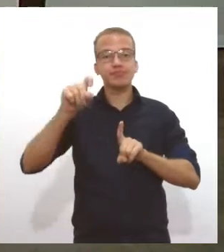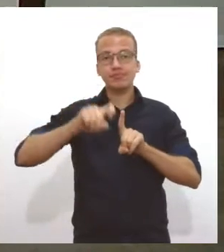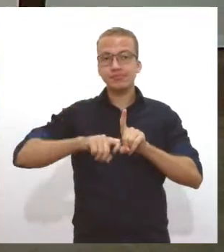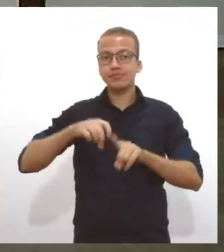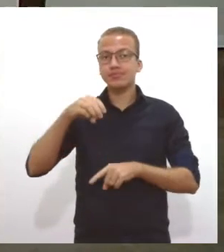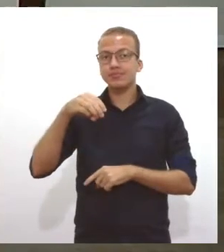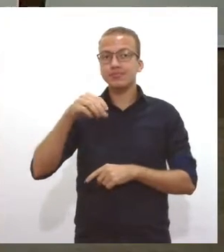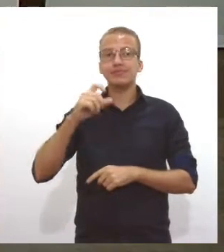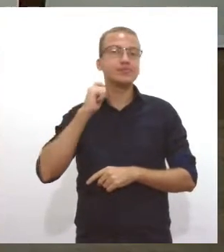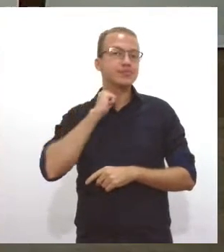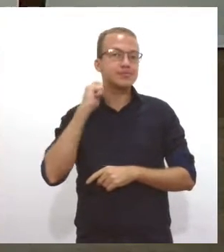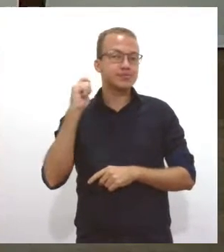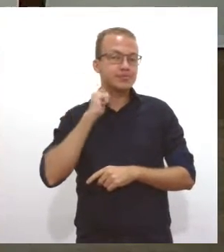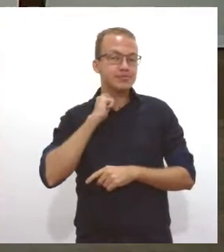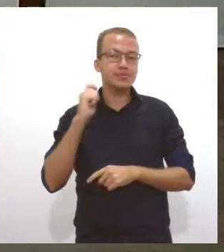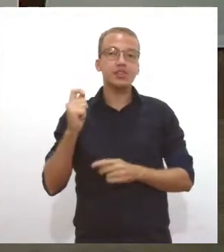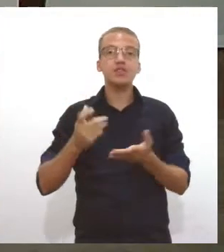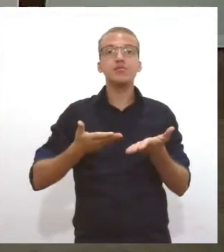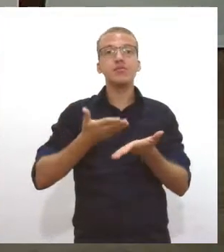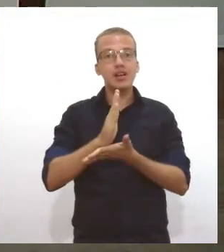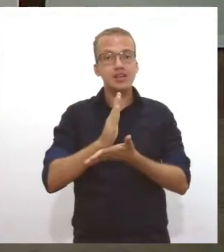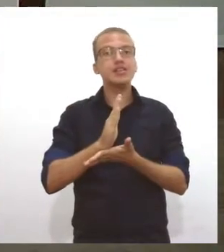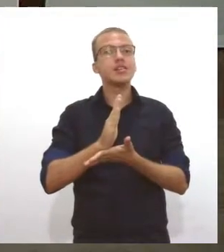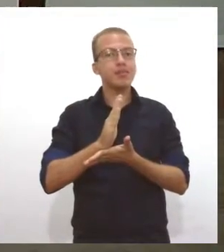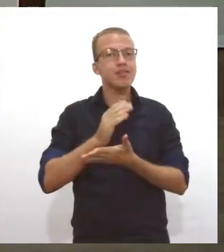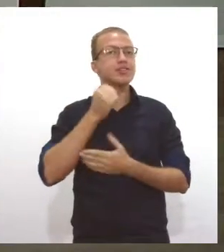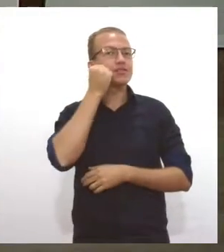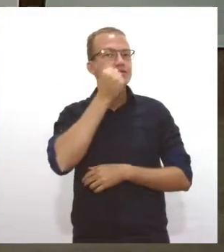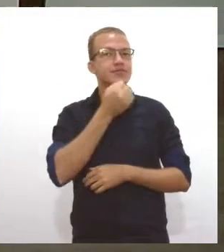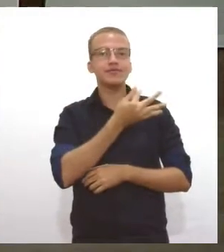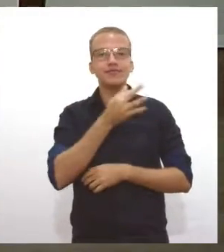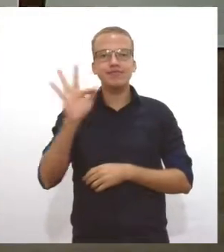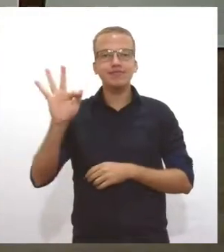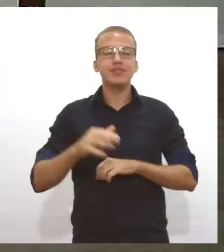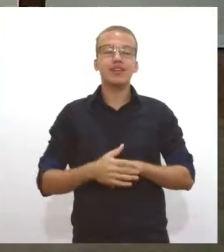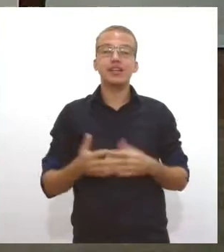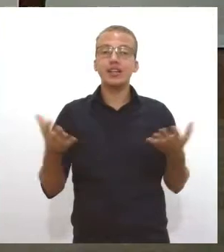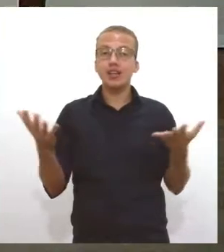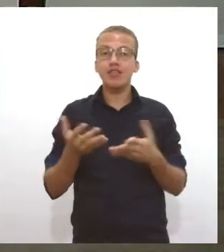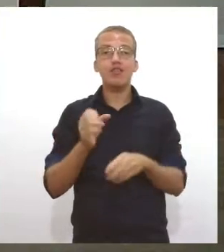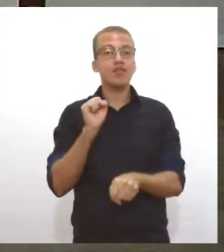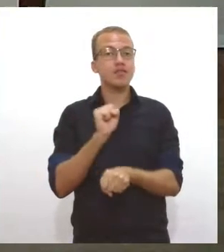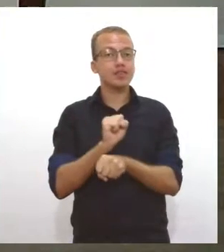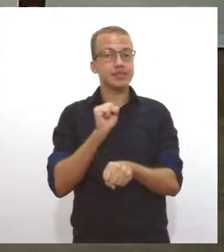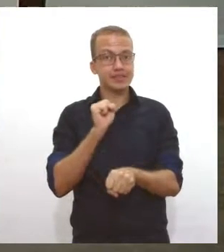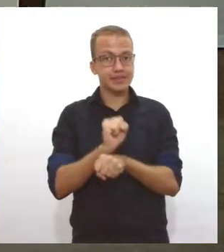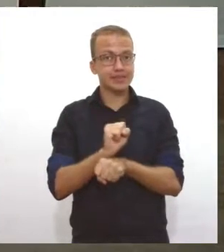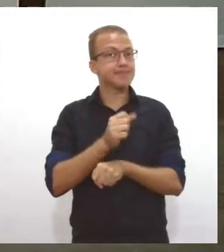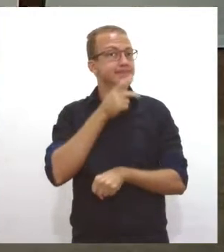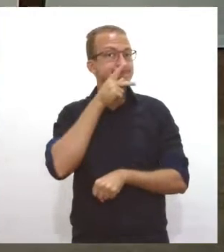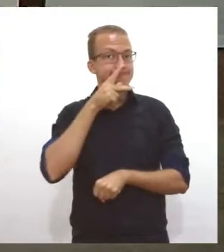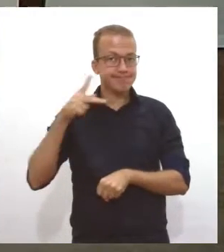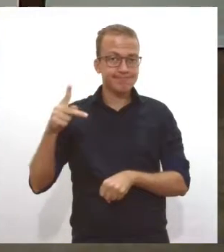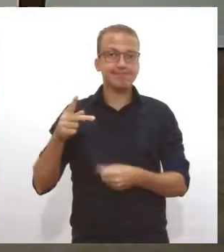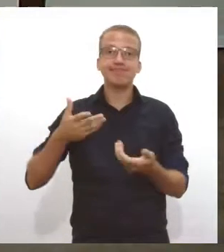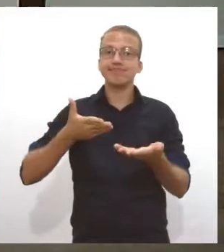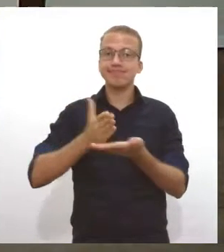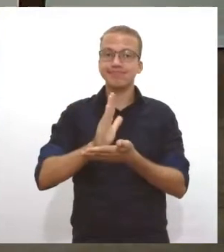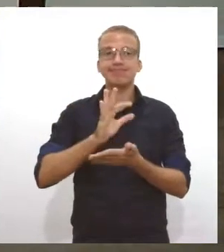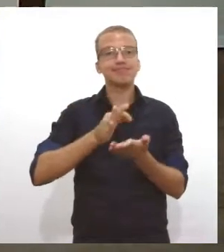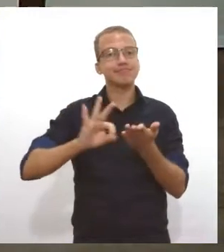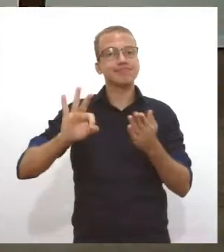unanimidade no senado federal e agora segue para sanção presidencial o projeto é de autoria da